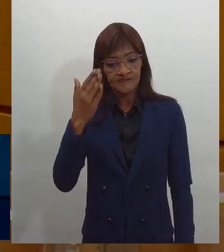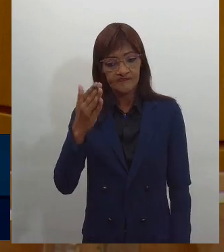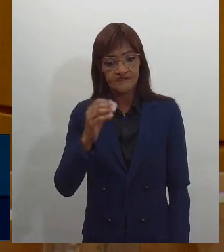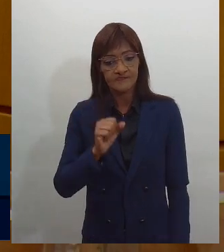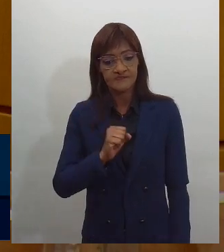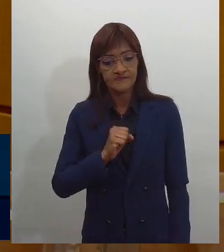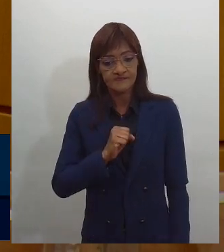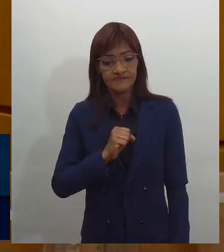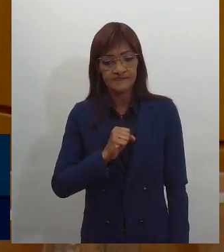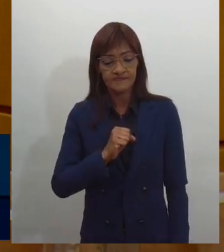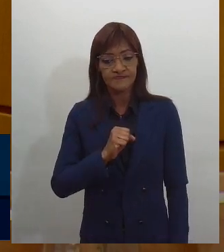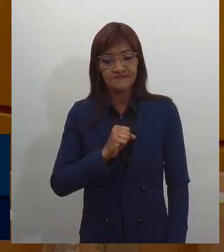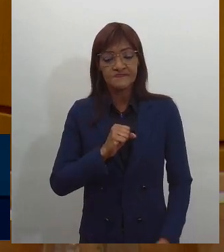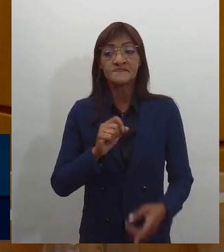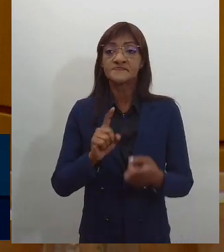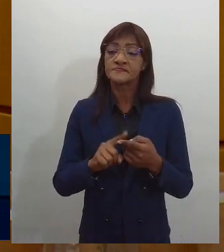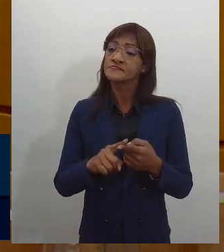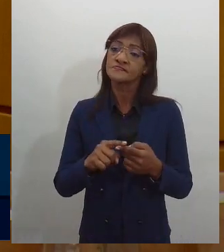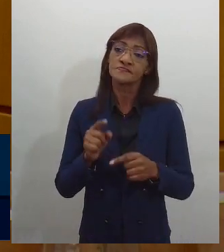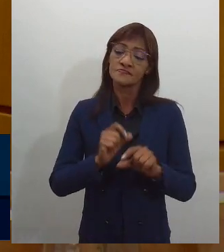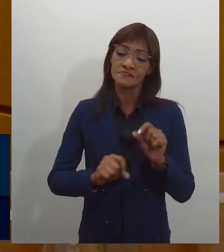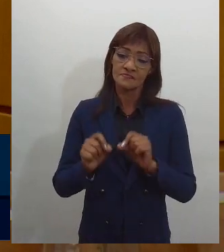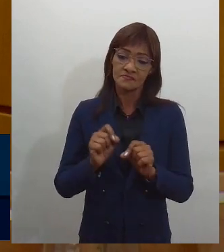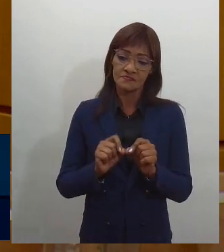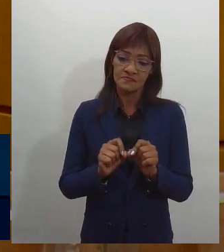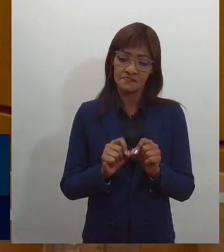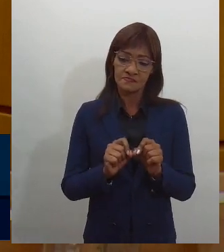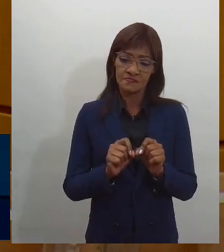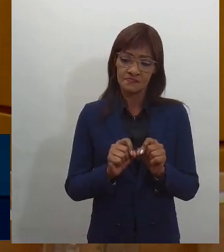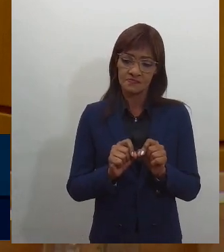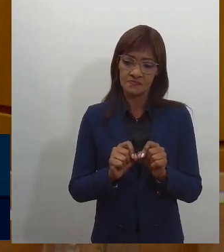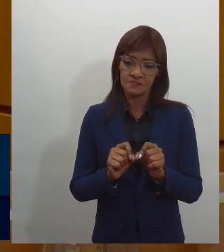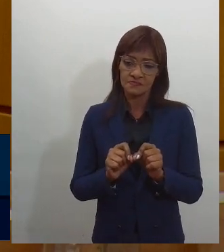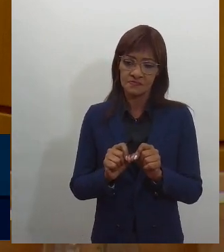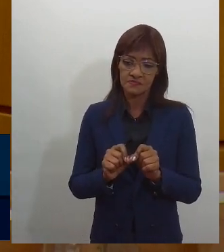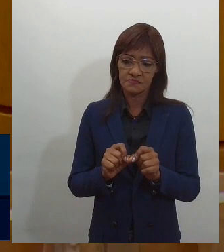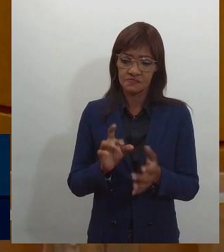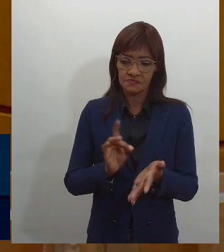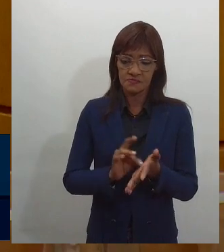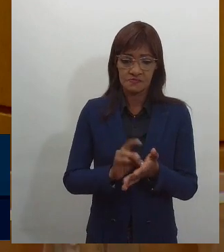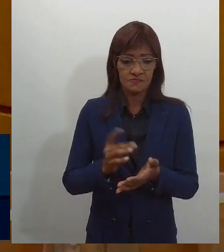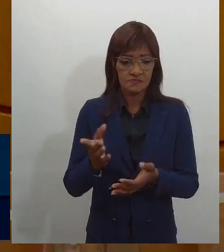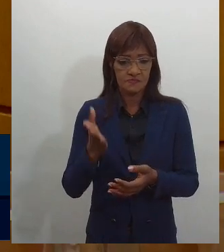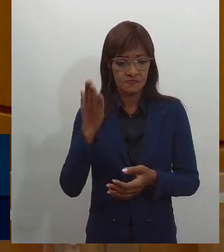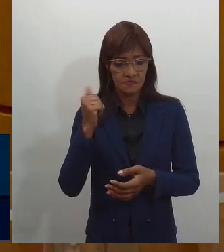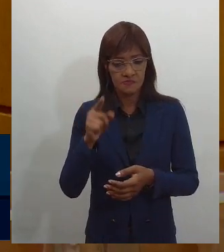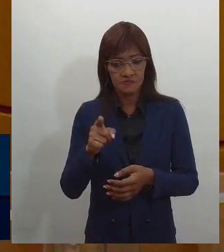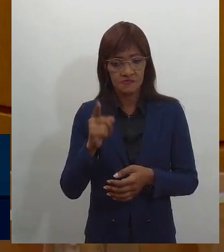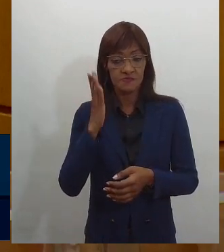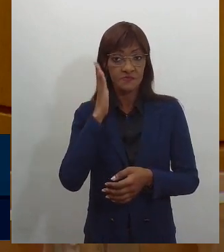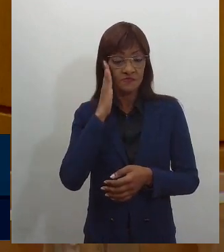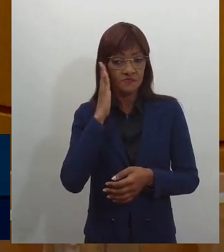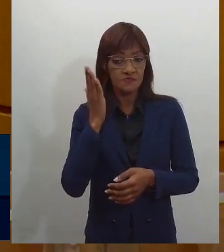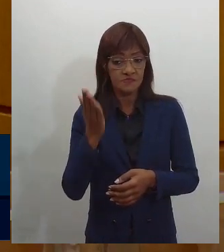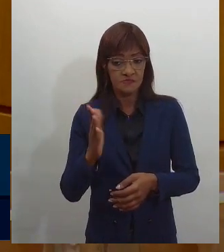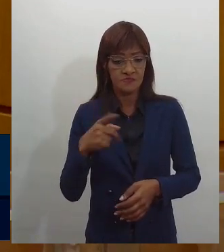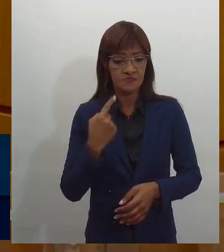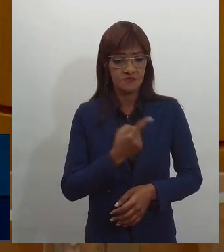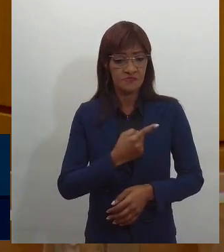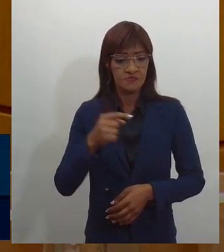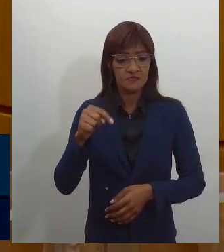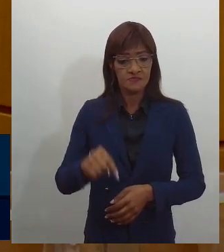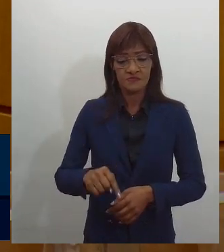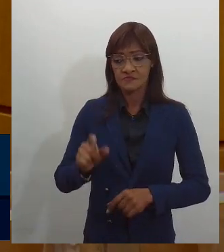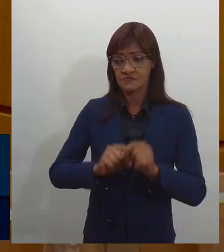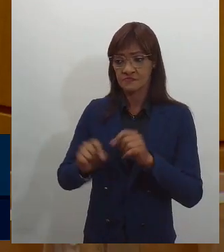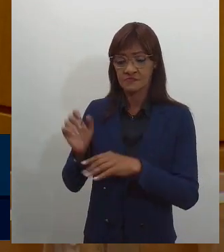Excelência e a sua somação. Eu sei que a senhora também entende, e nós estamos aqui é para ajudar não